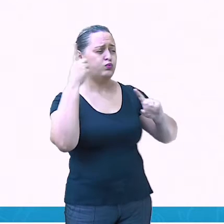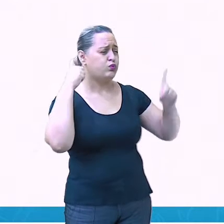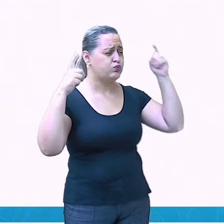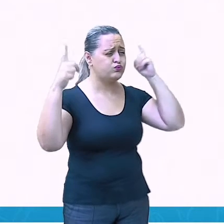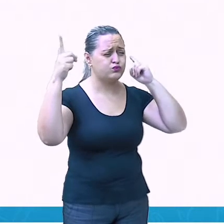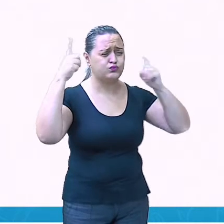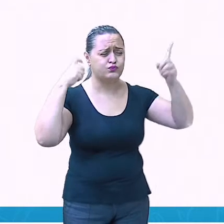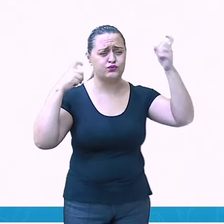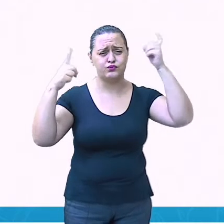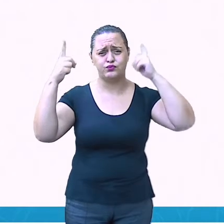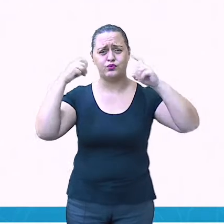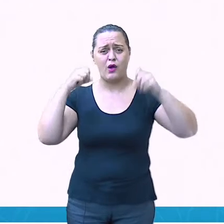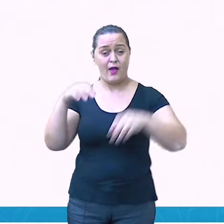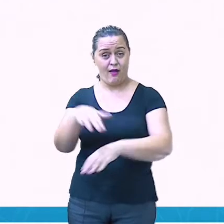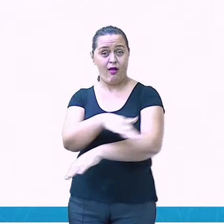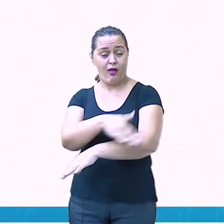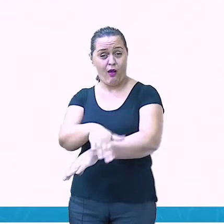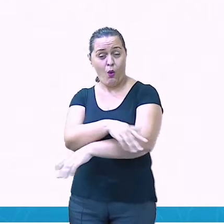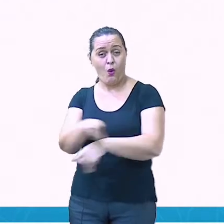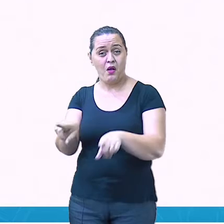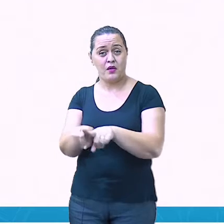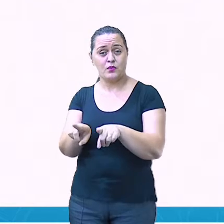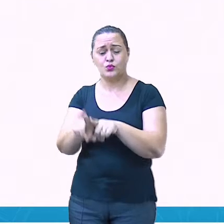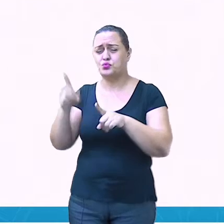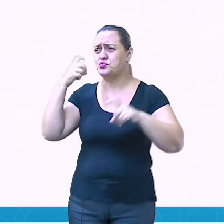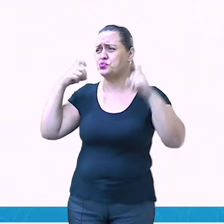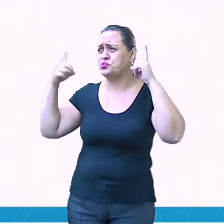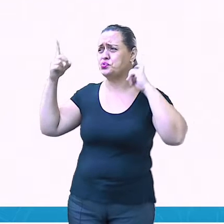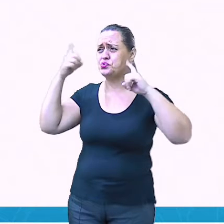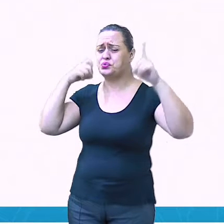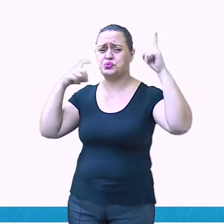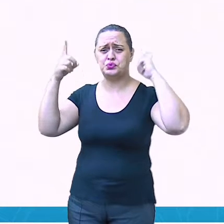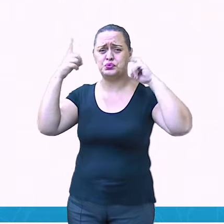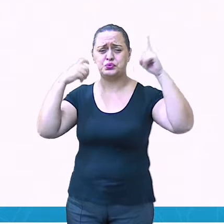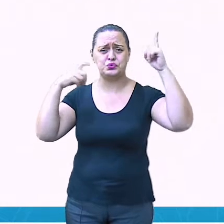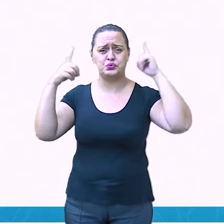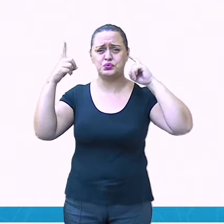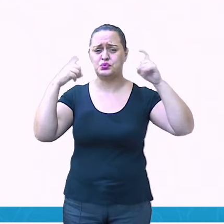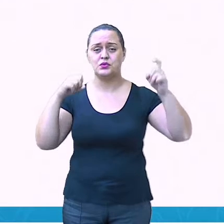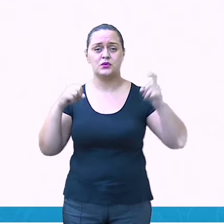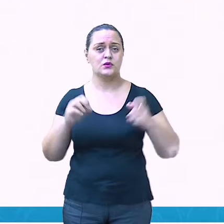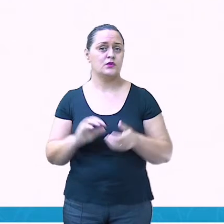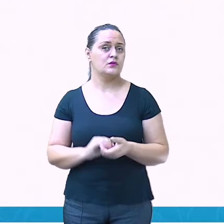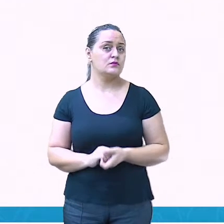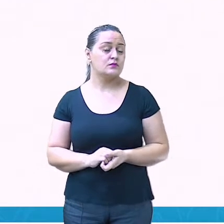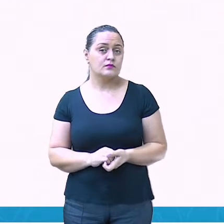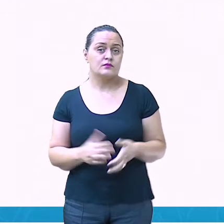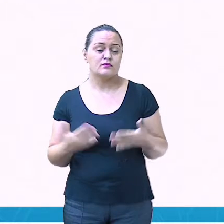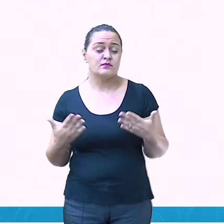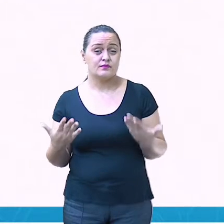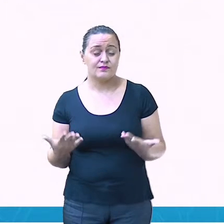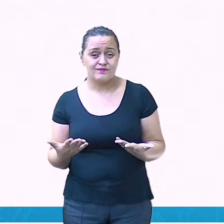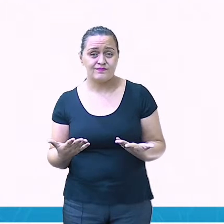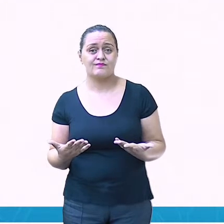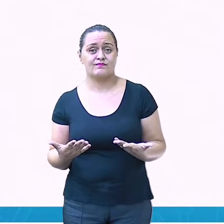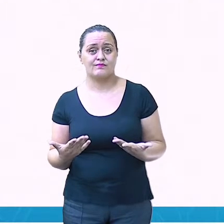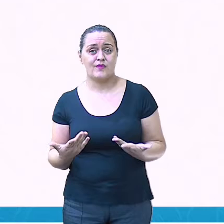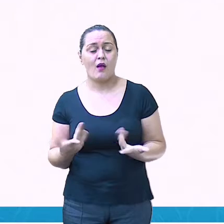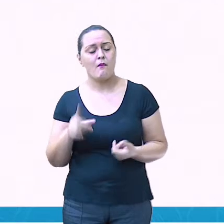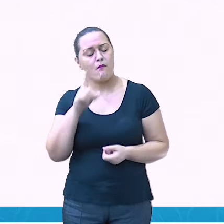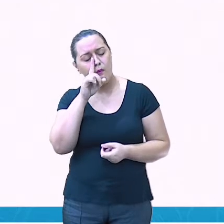E, ultimamente, a poluição sonora ela tem aumentado. E com um agravante. Muitas